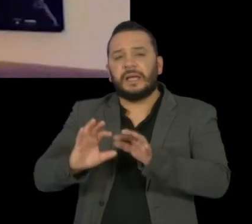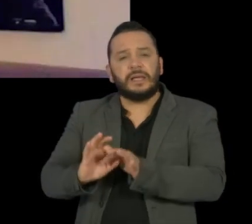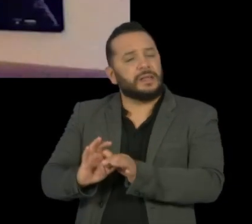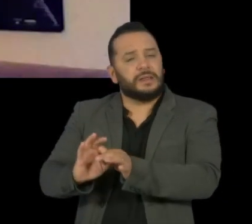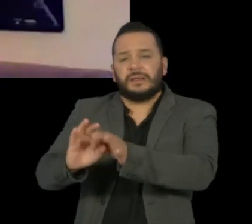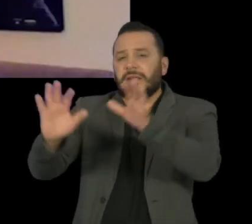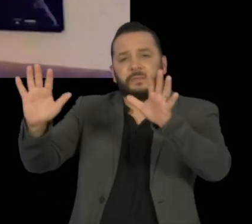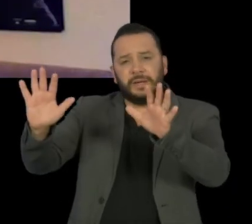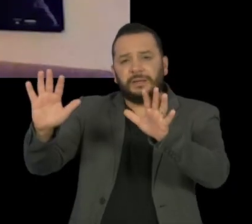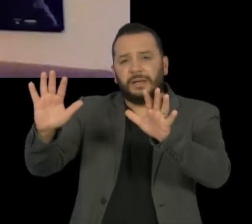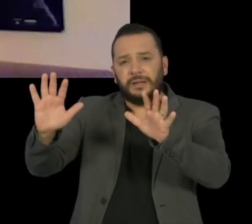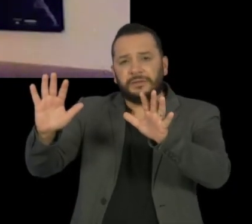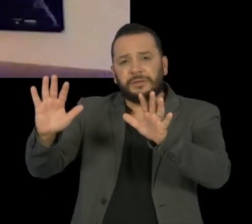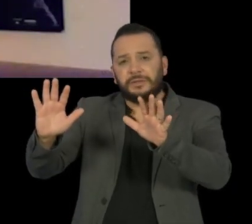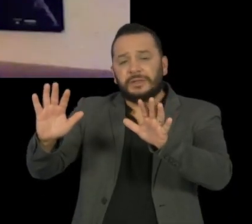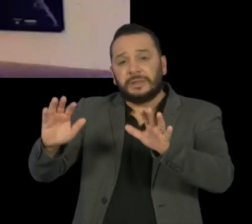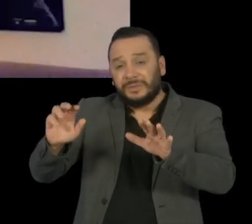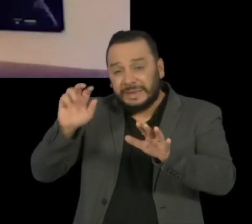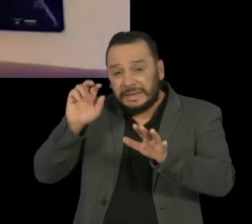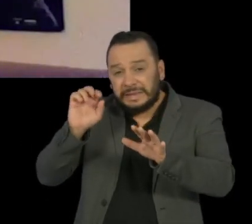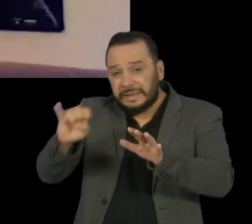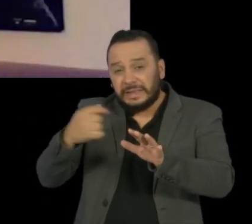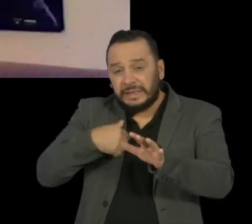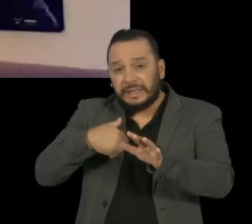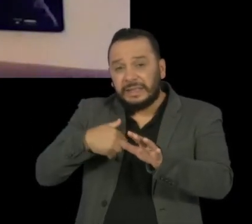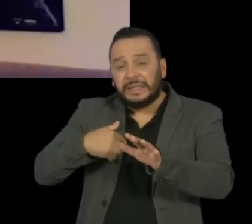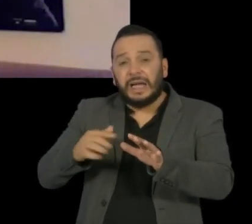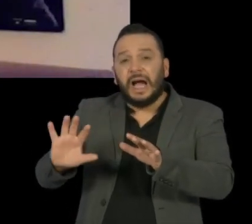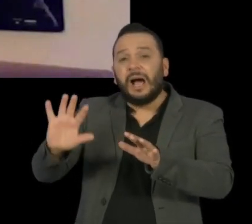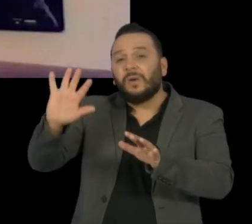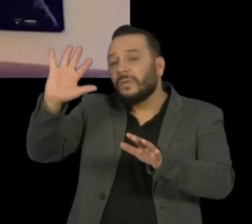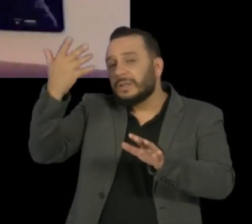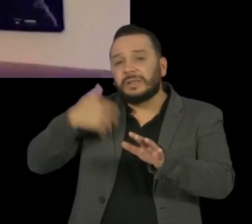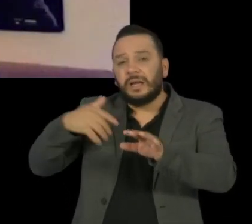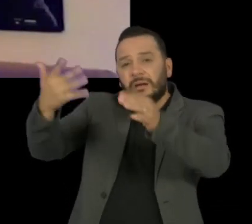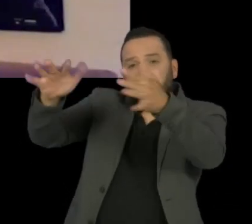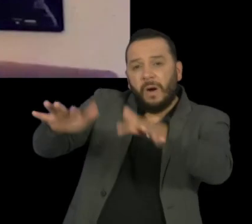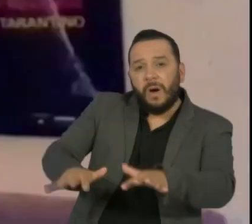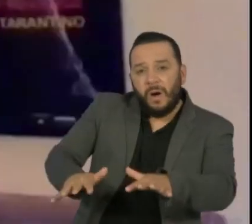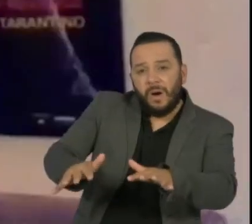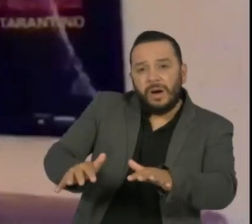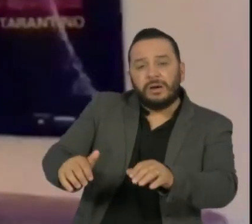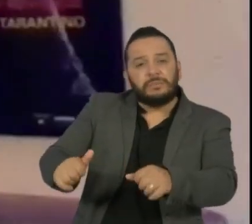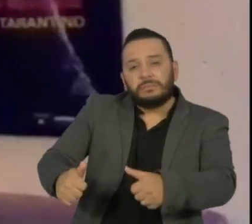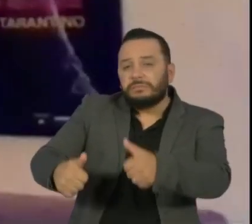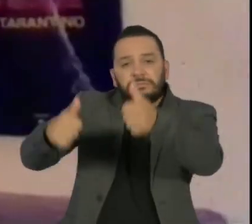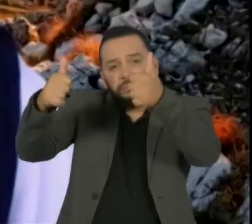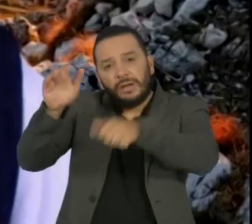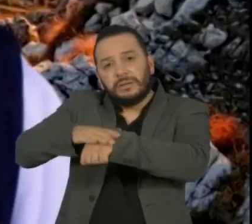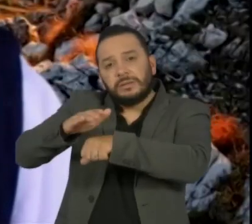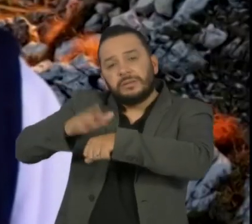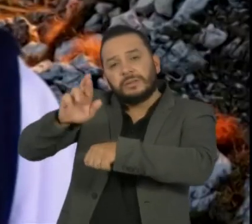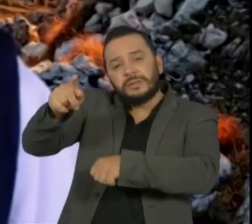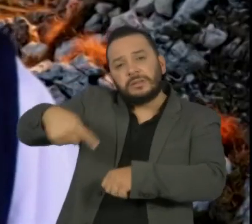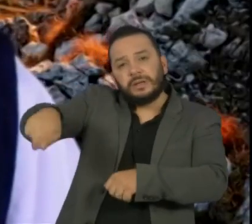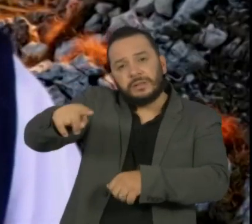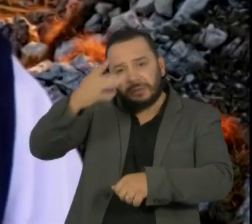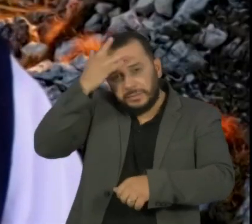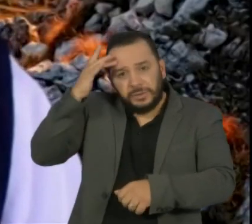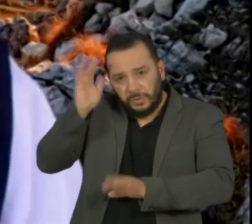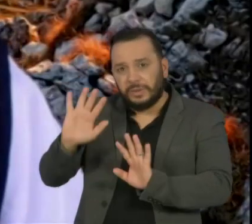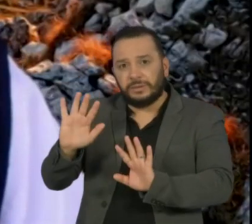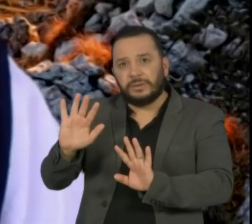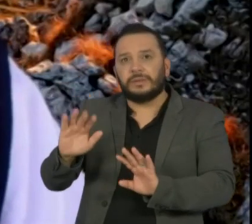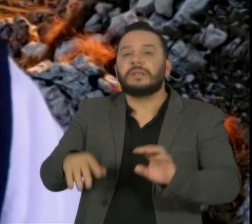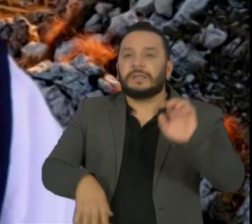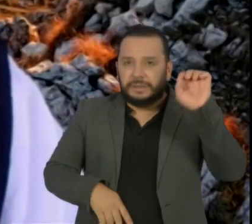pelo sentido dado à própria existência. E você acha isso libertador. Por quê? Com frequência, as